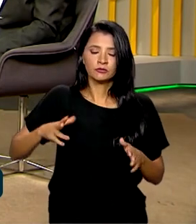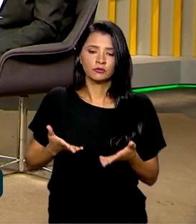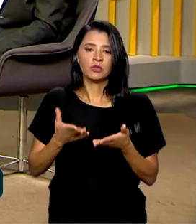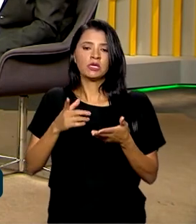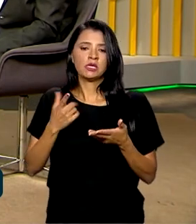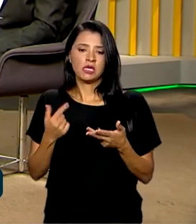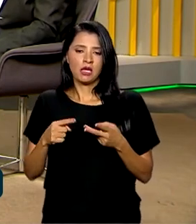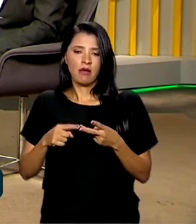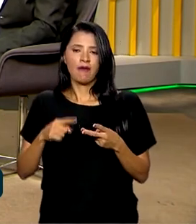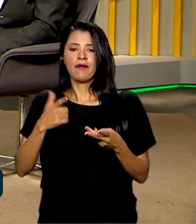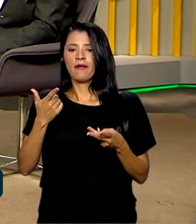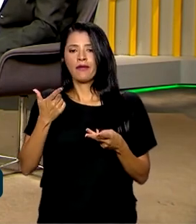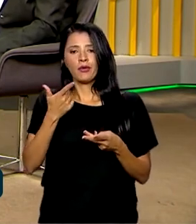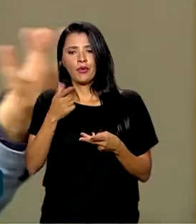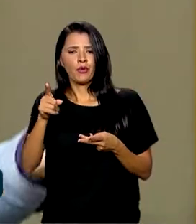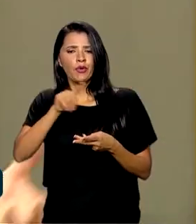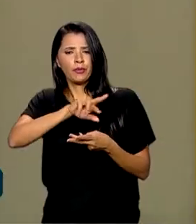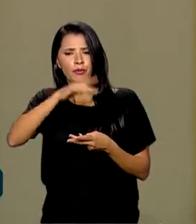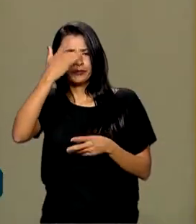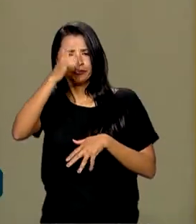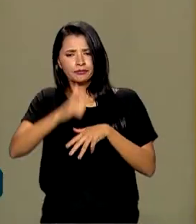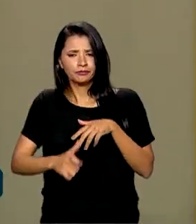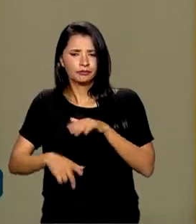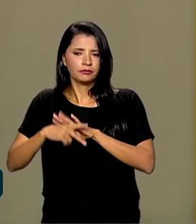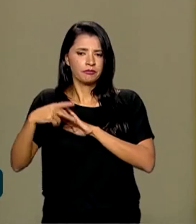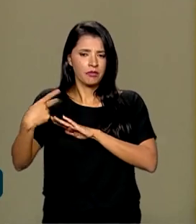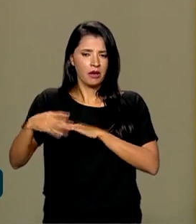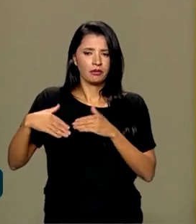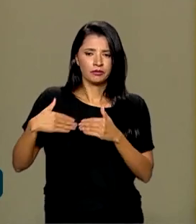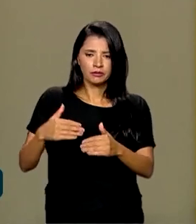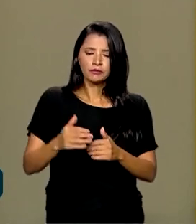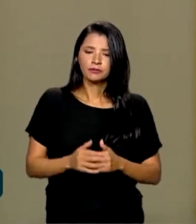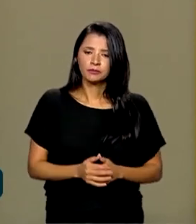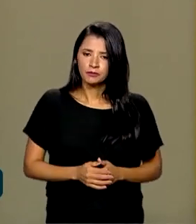agência de leitura, dentre outros atores e sociais para esse processo.